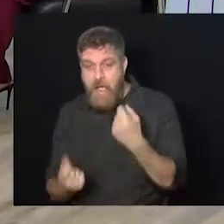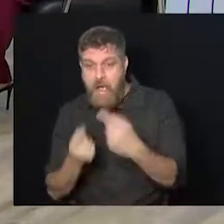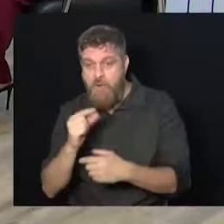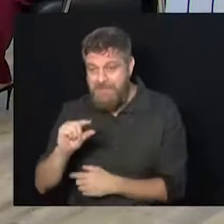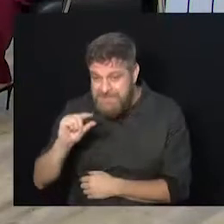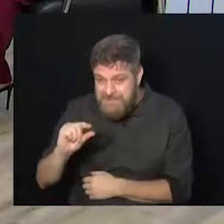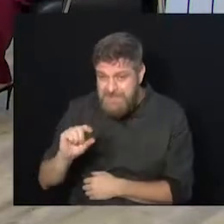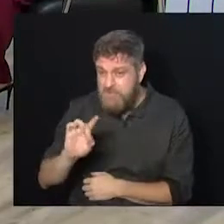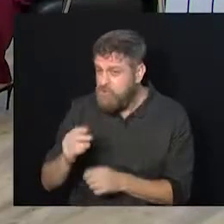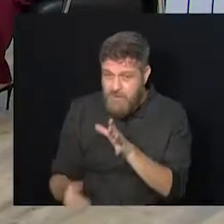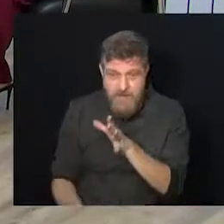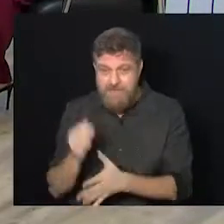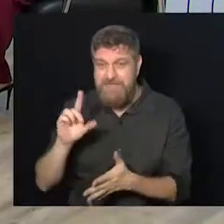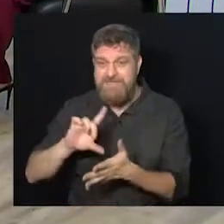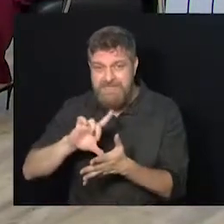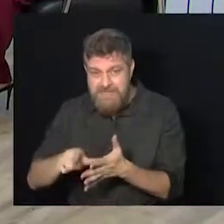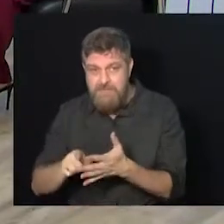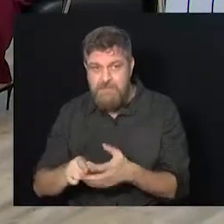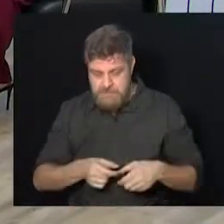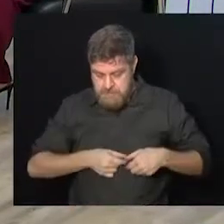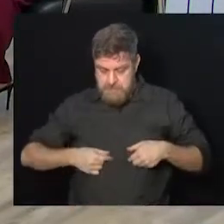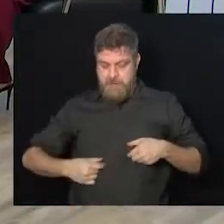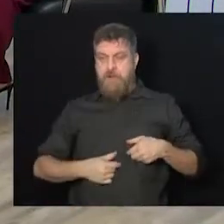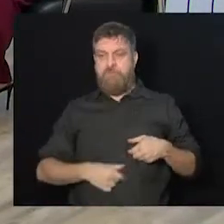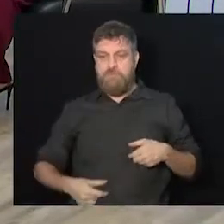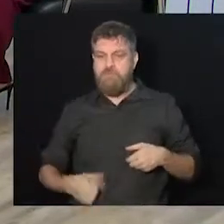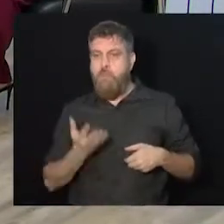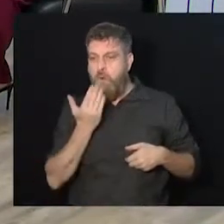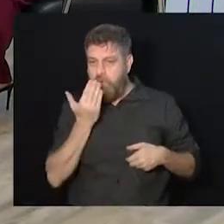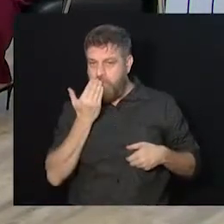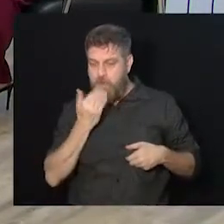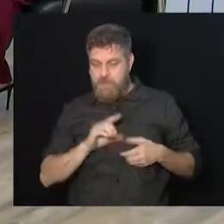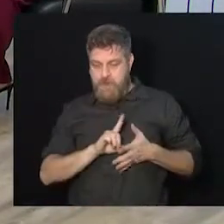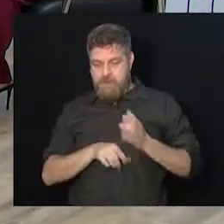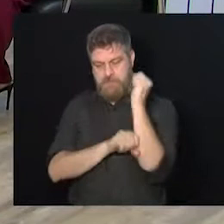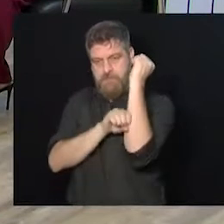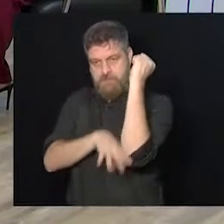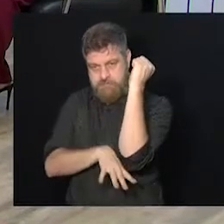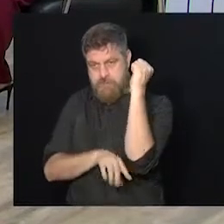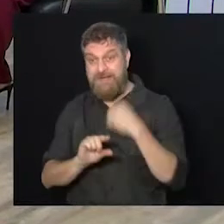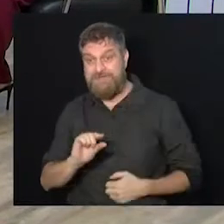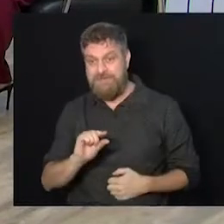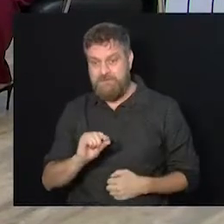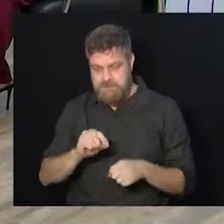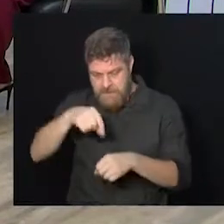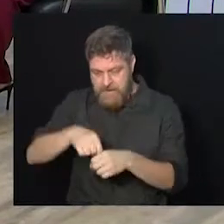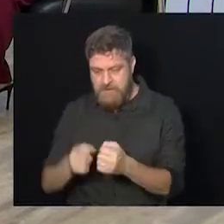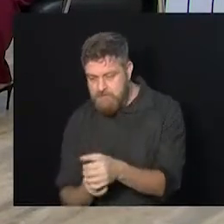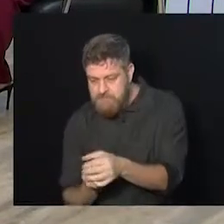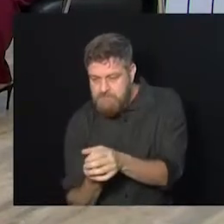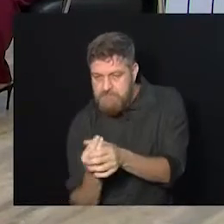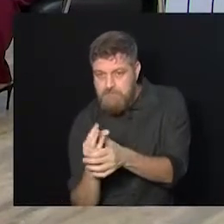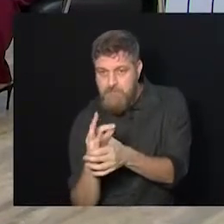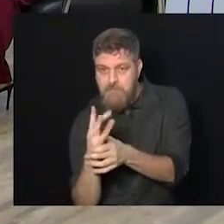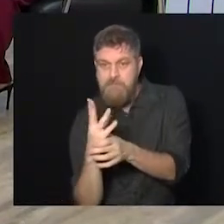professora, elas só brotam depois que elas passam pelo trato digestivo do animal. Isso. Então, é toda uma relação